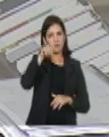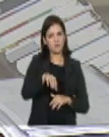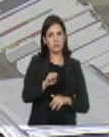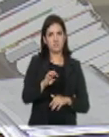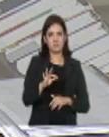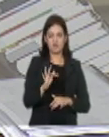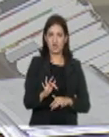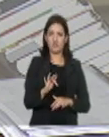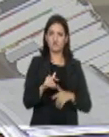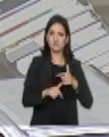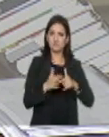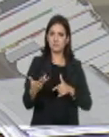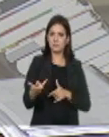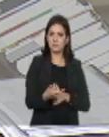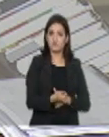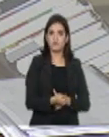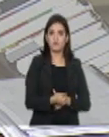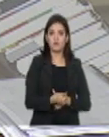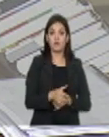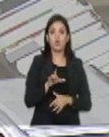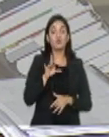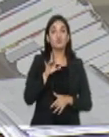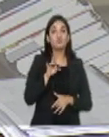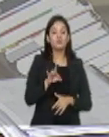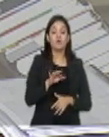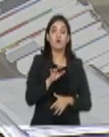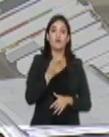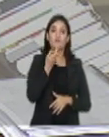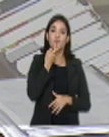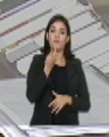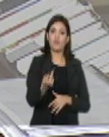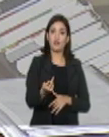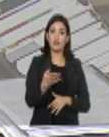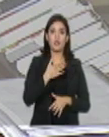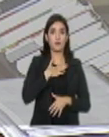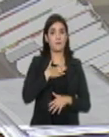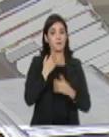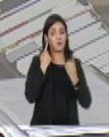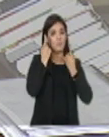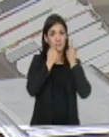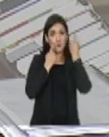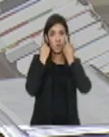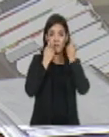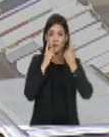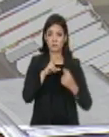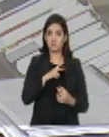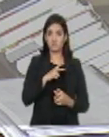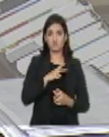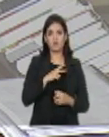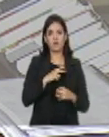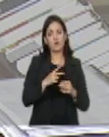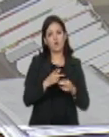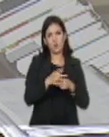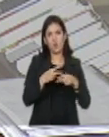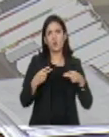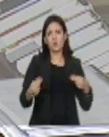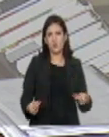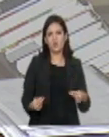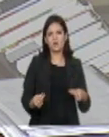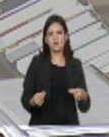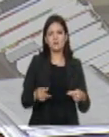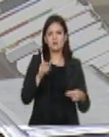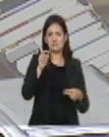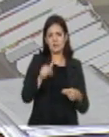Corte. Eu apenas enunciei a minha preocupação com medidas vindas do Poder Executivo